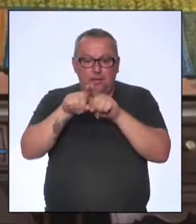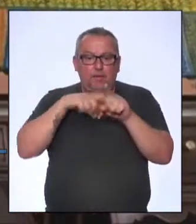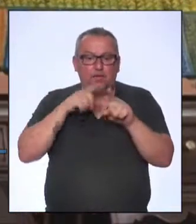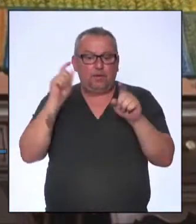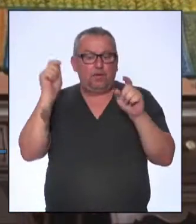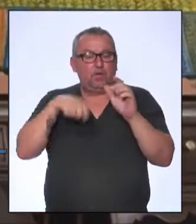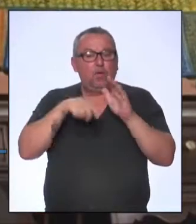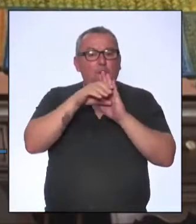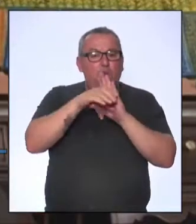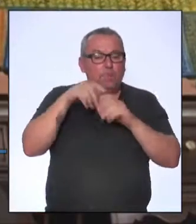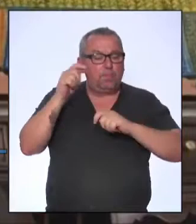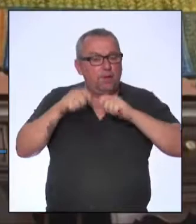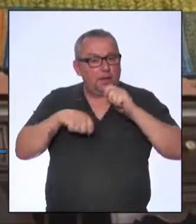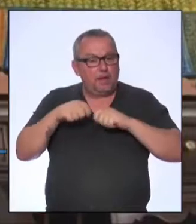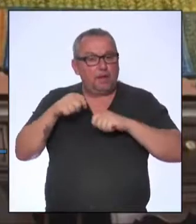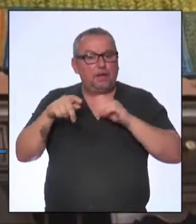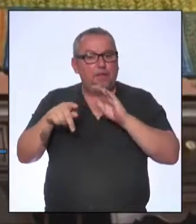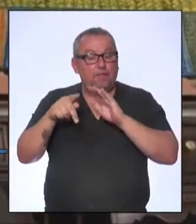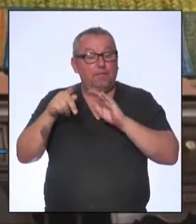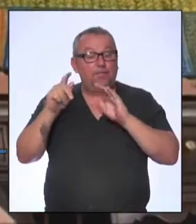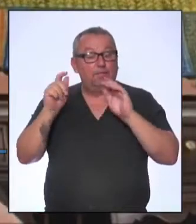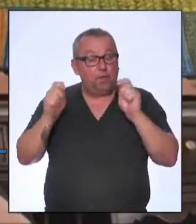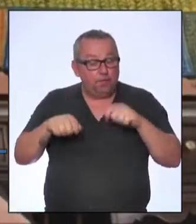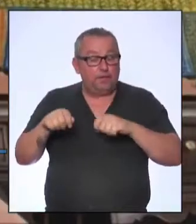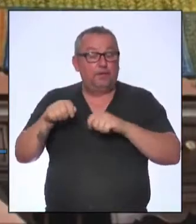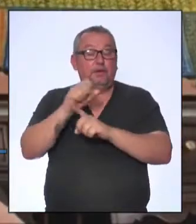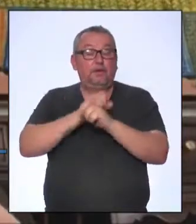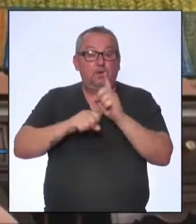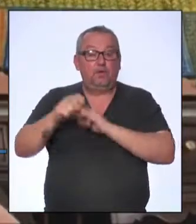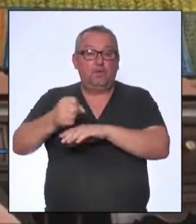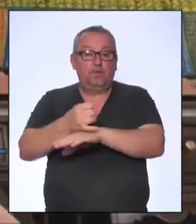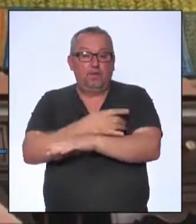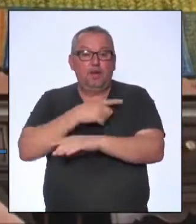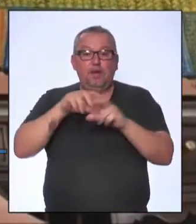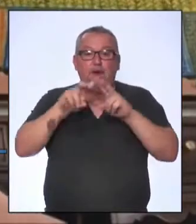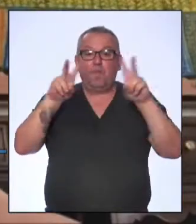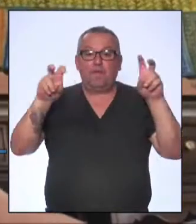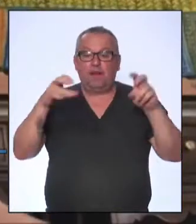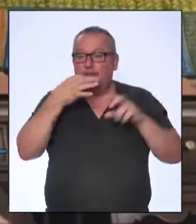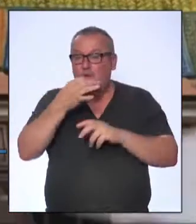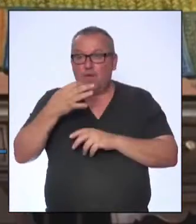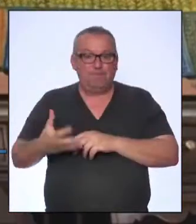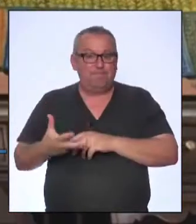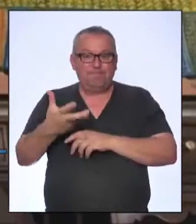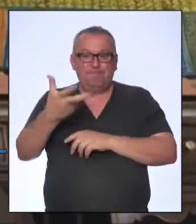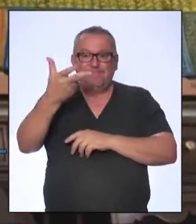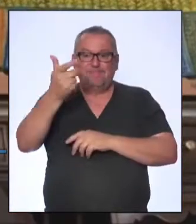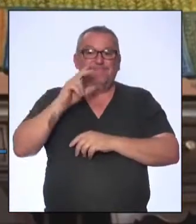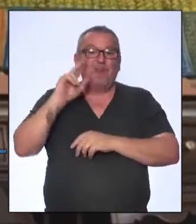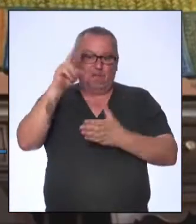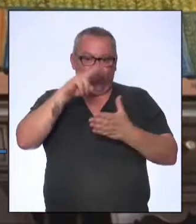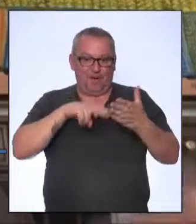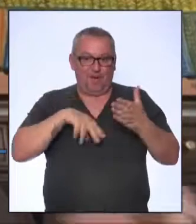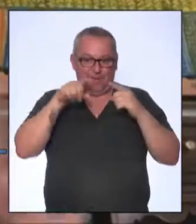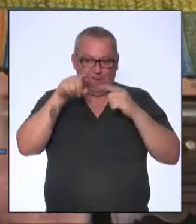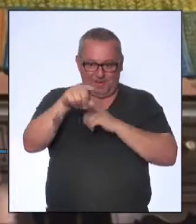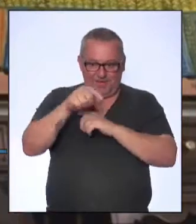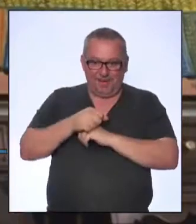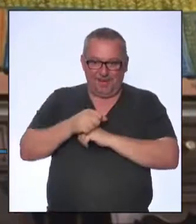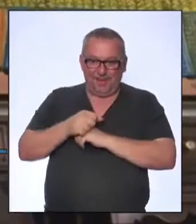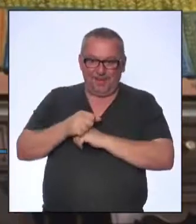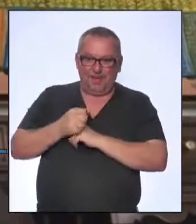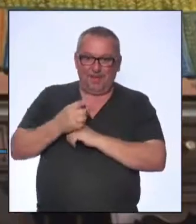competências socioemocionais, e tem uma frase que eu acho genial, eu vou até ler ela para vocês.